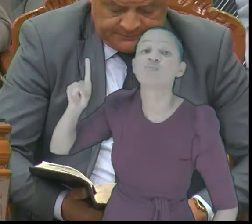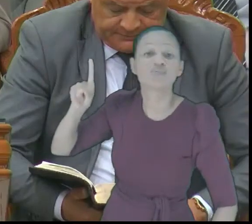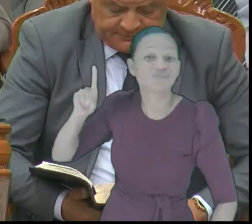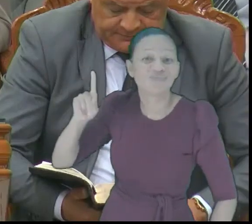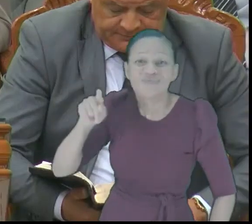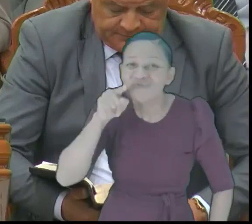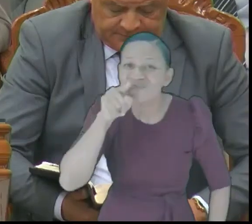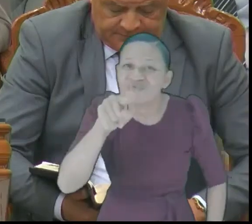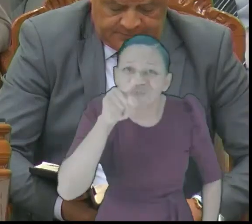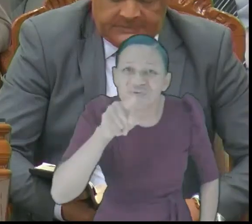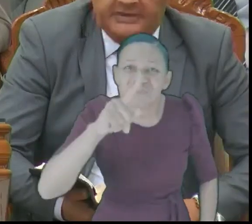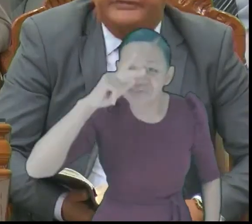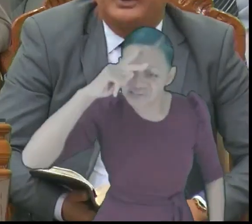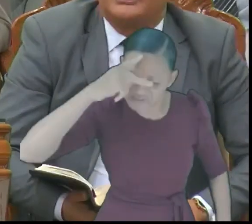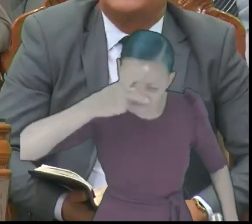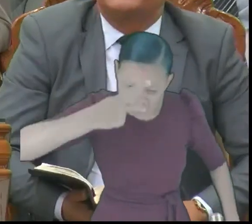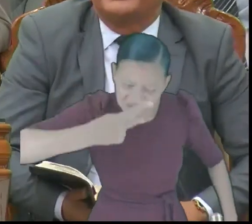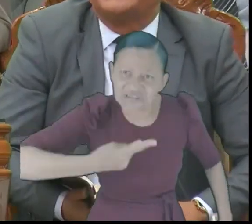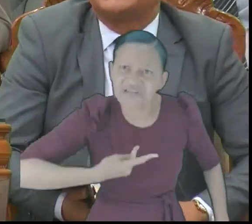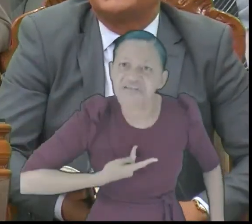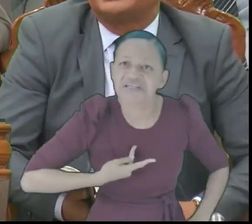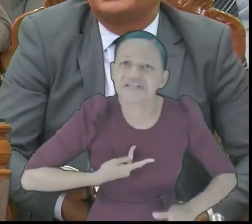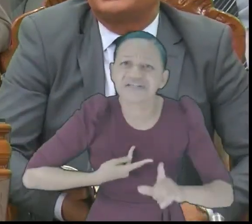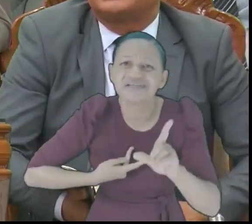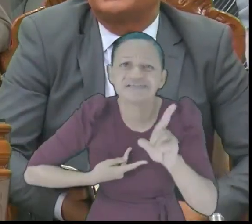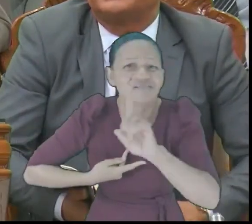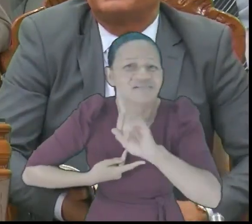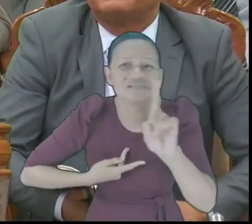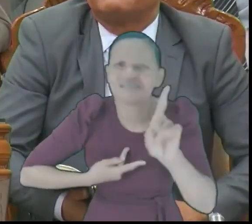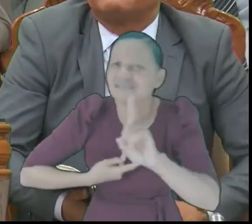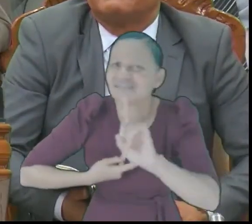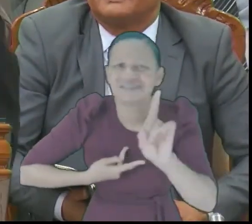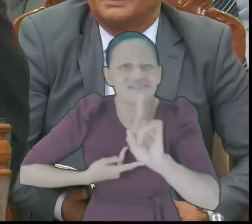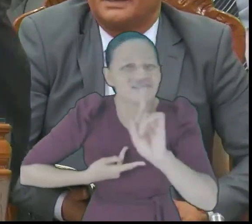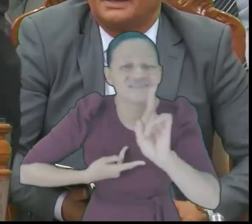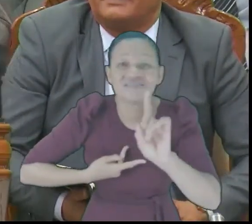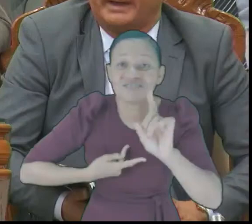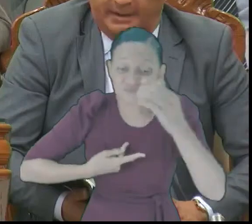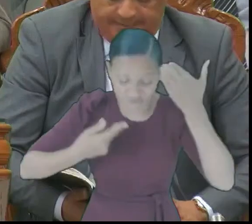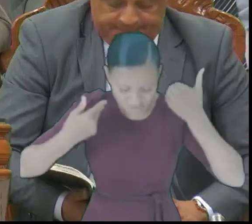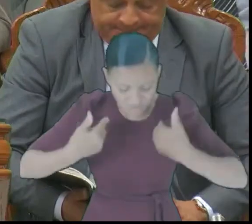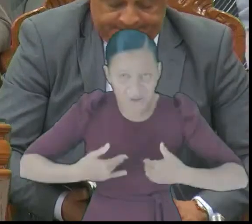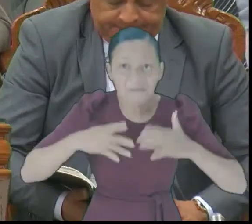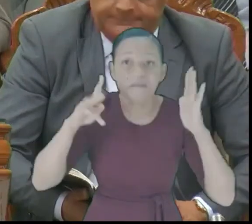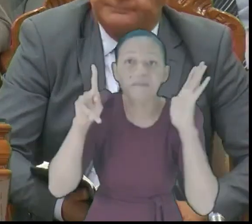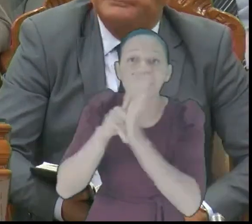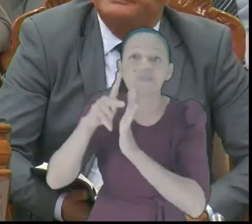não sois de vós mesmos.